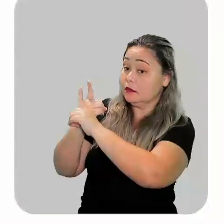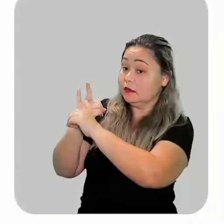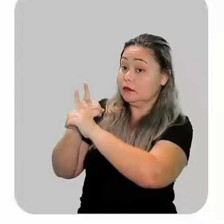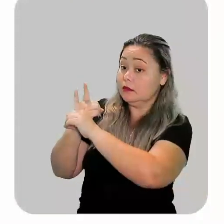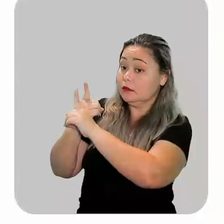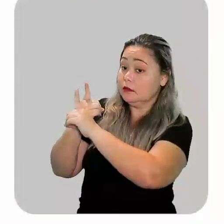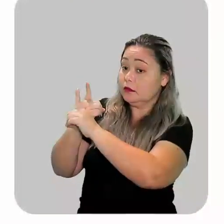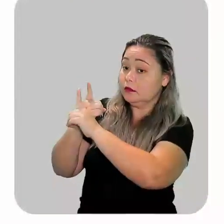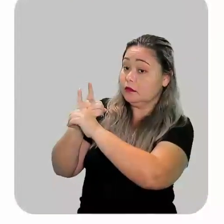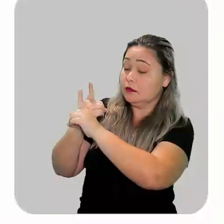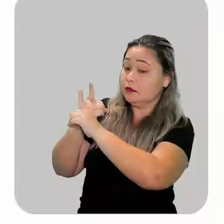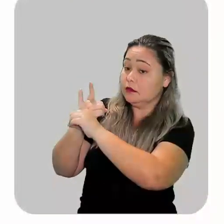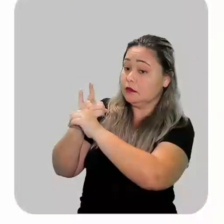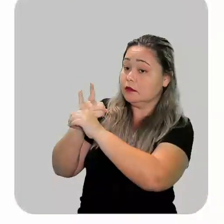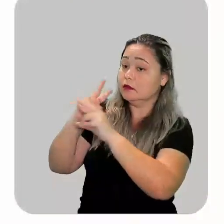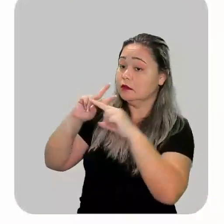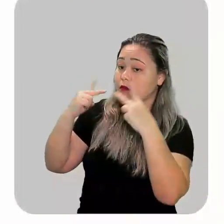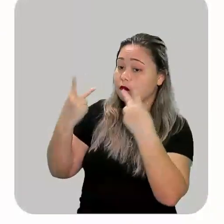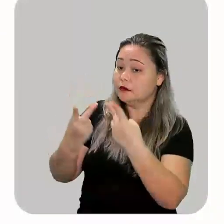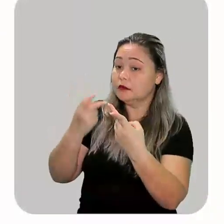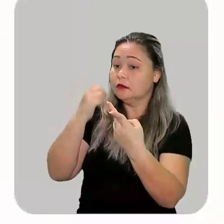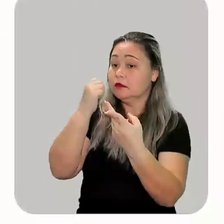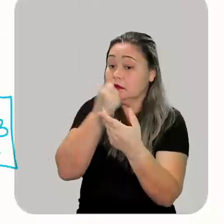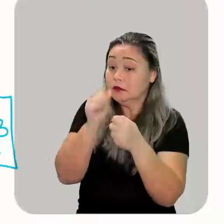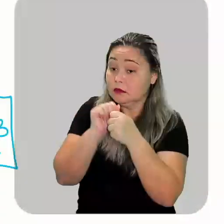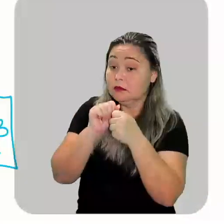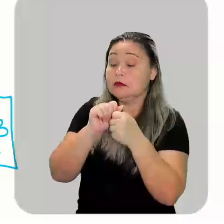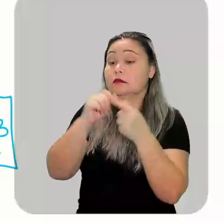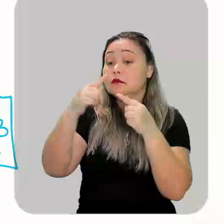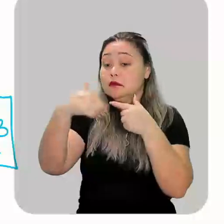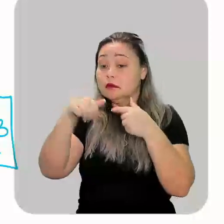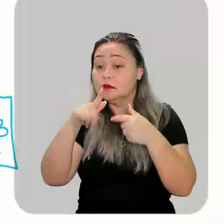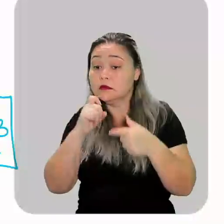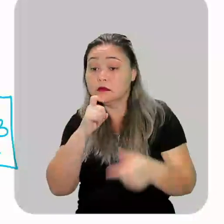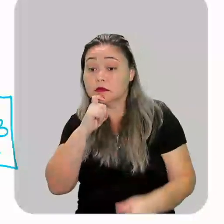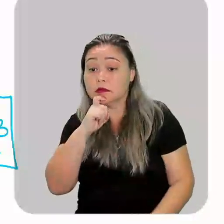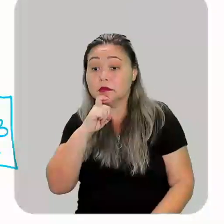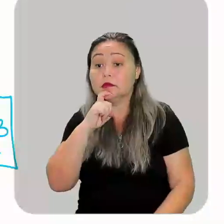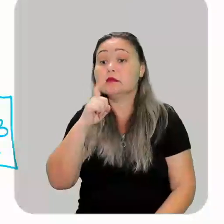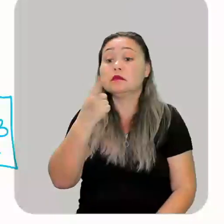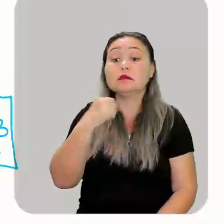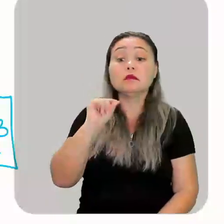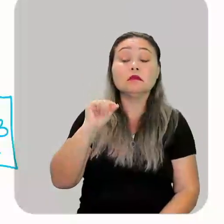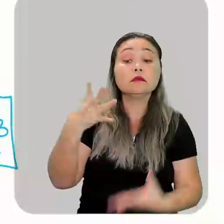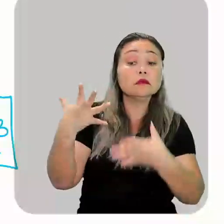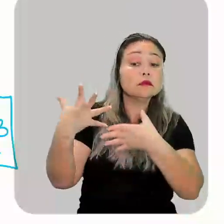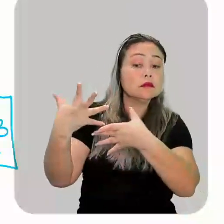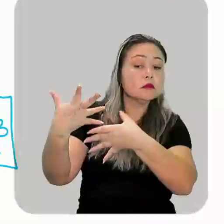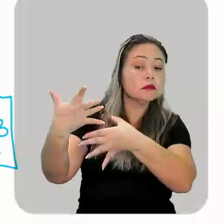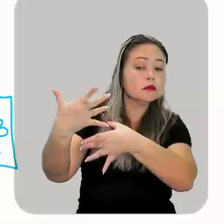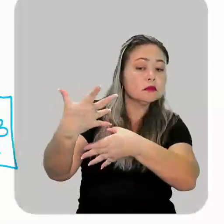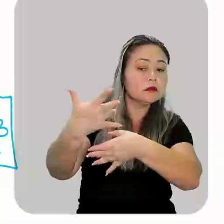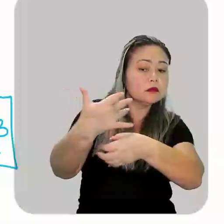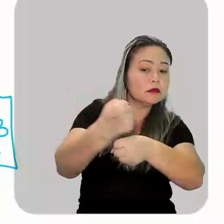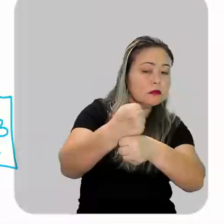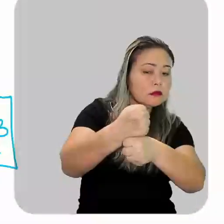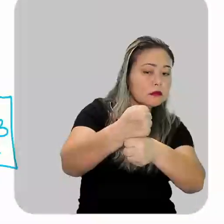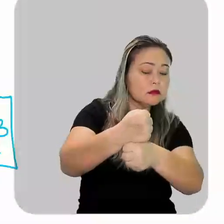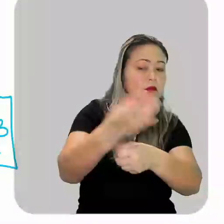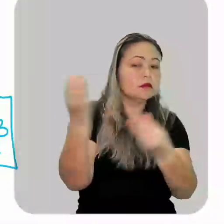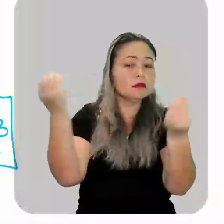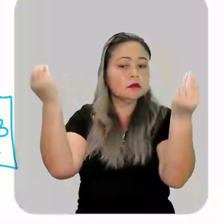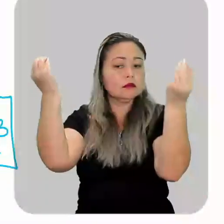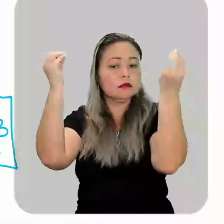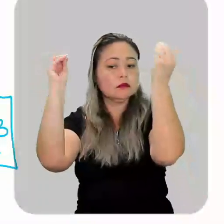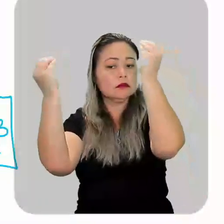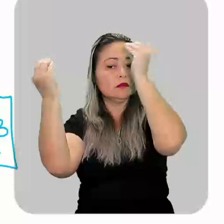tem o volume do limão, tem o volume dos cubinhos, tem o volume total. Como é que a gente vai fazer? Vai encontrar aqui, né? Isso. Vamos lá,